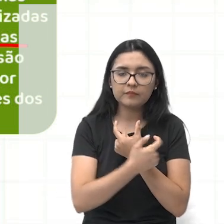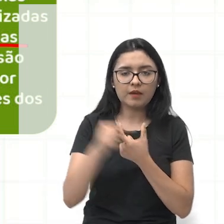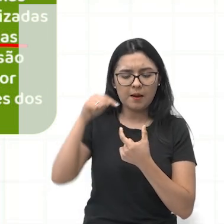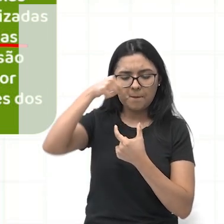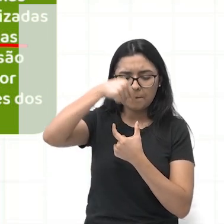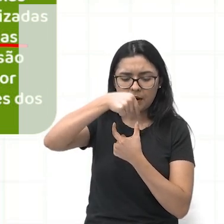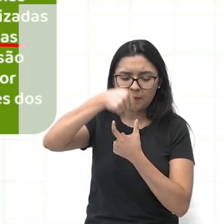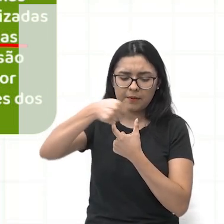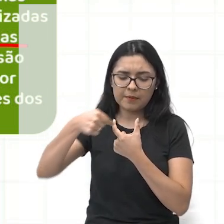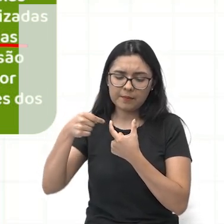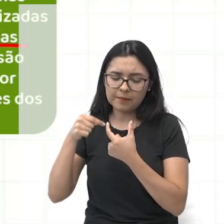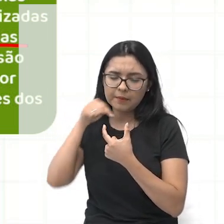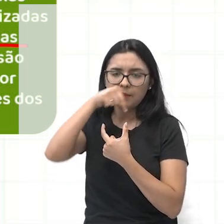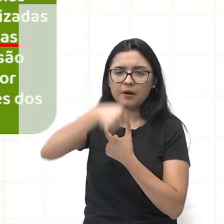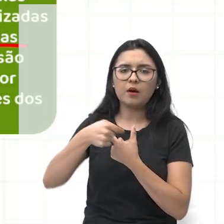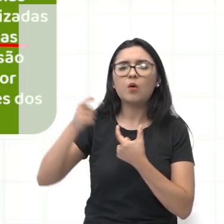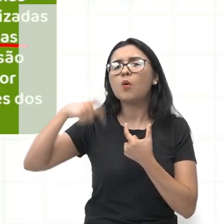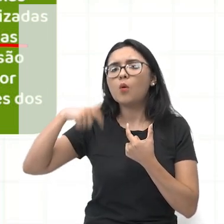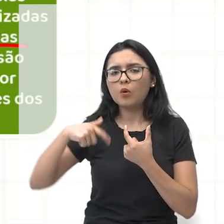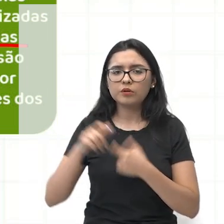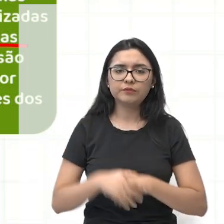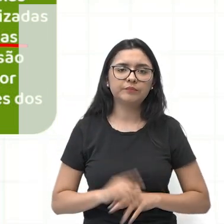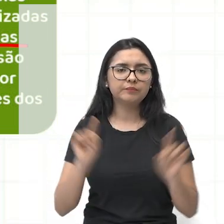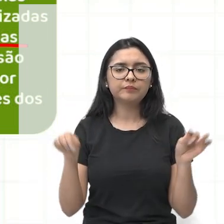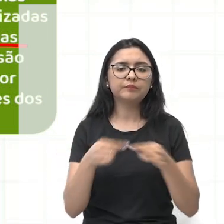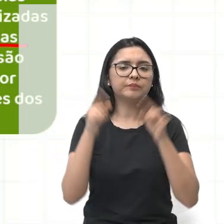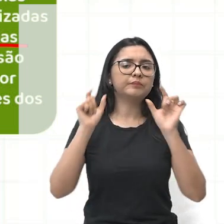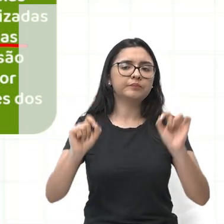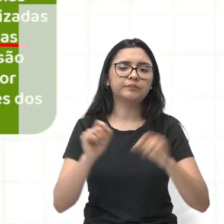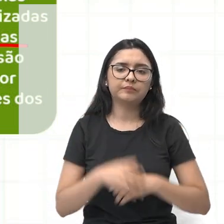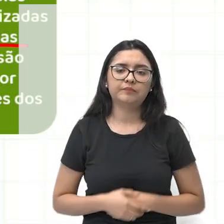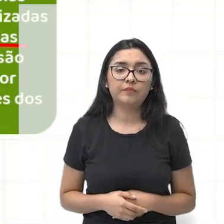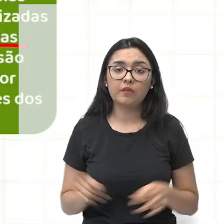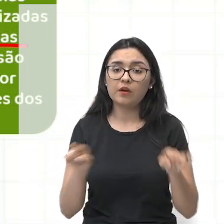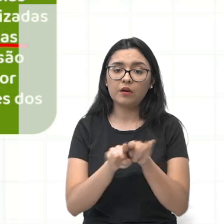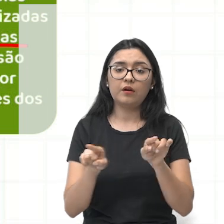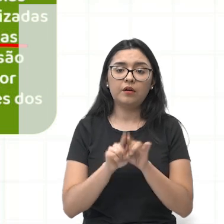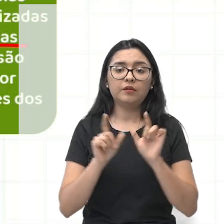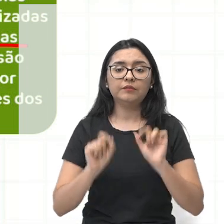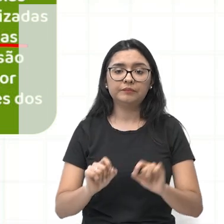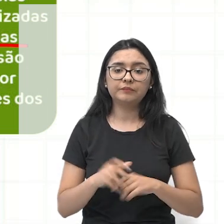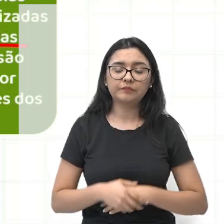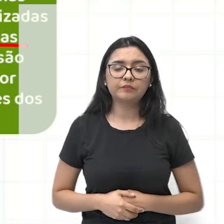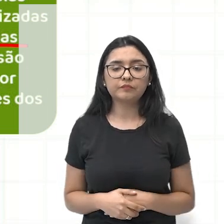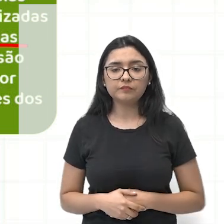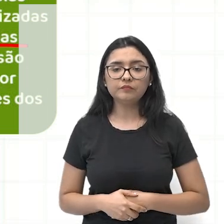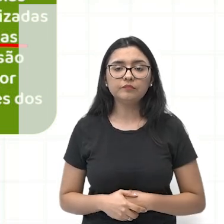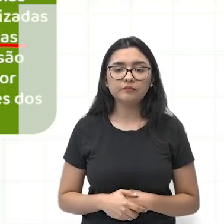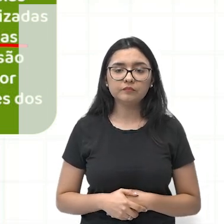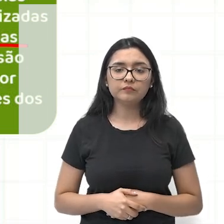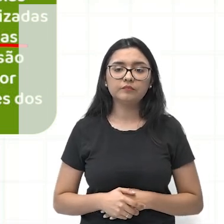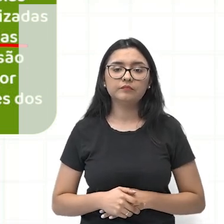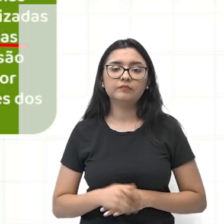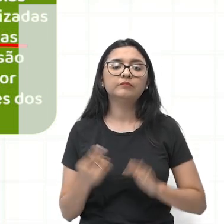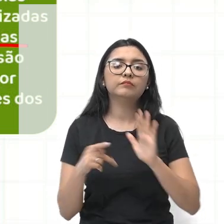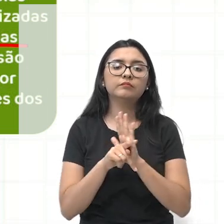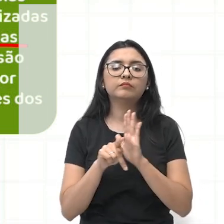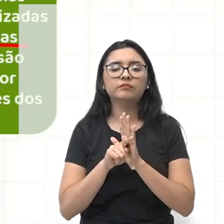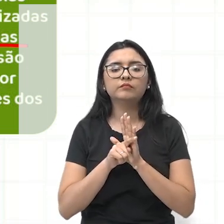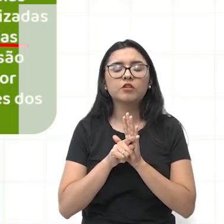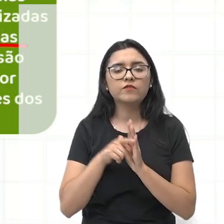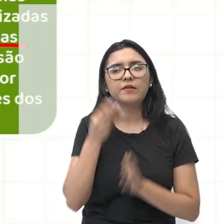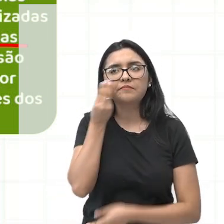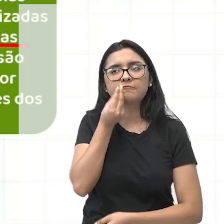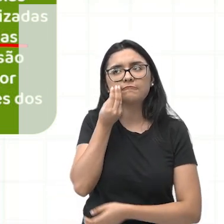na língua vai estar associada ao que também? Ao formato, ao reconhecimento